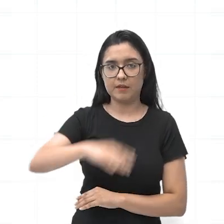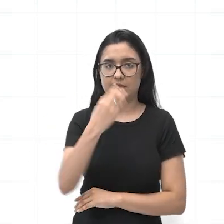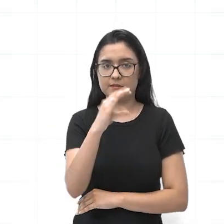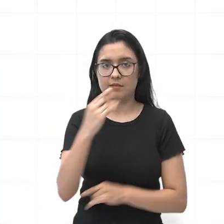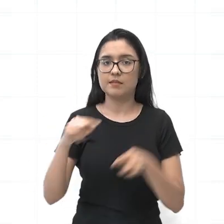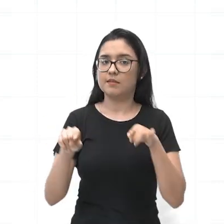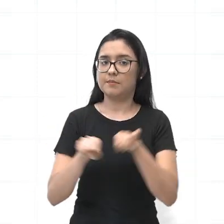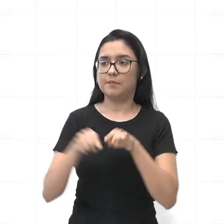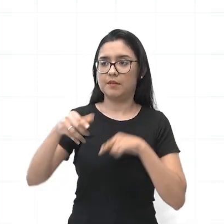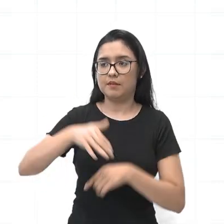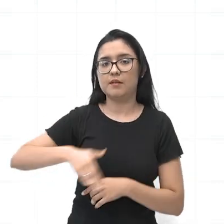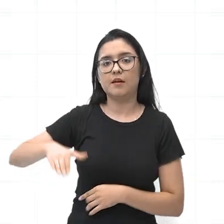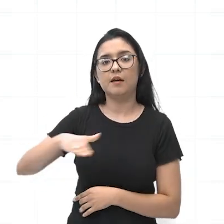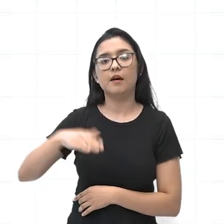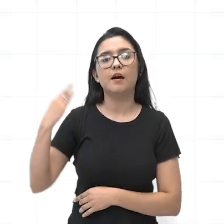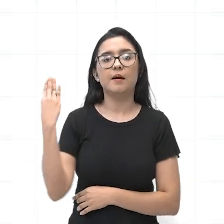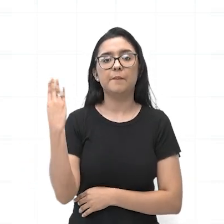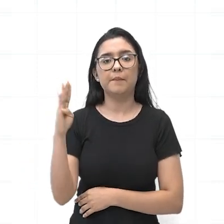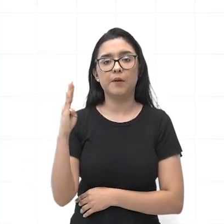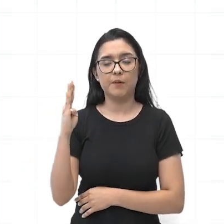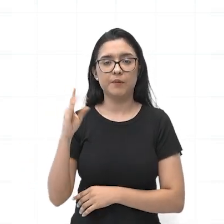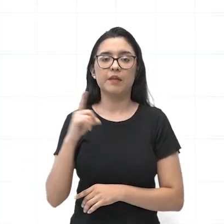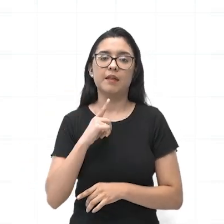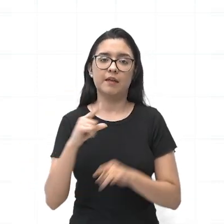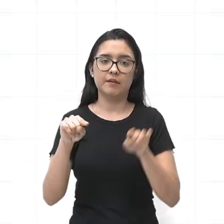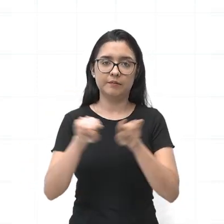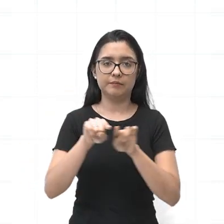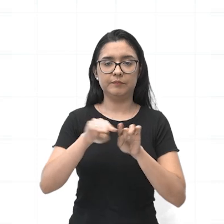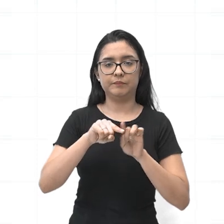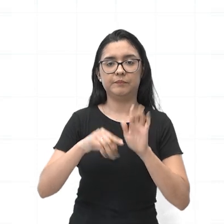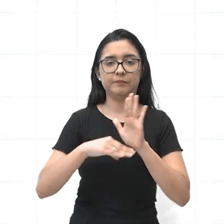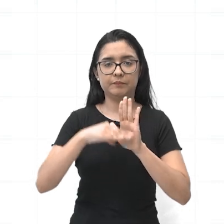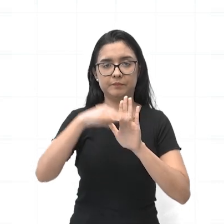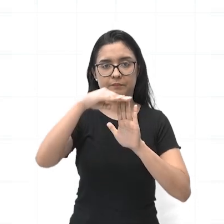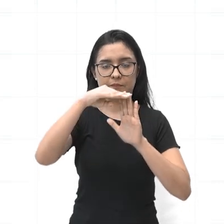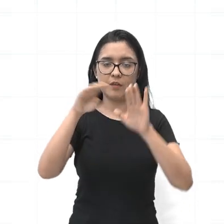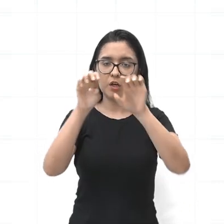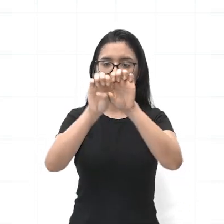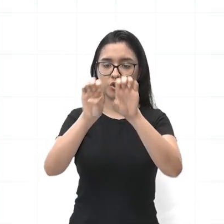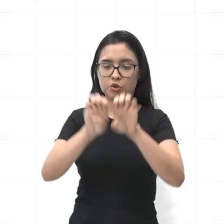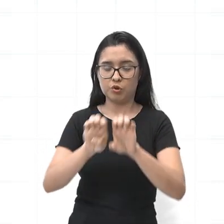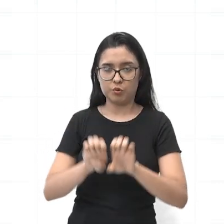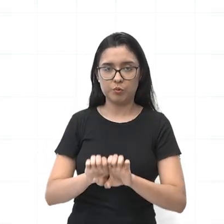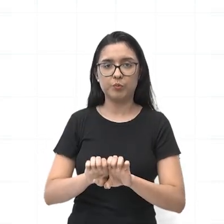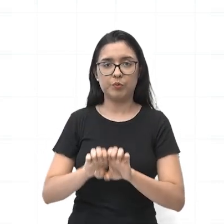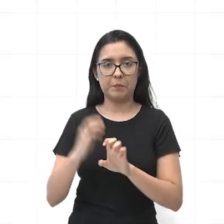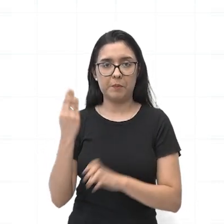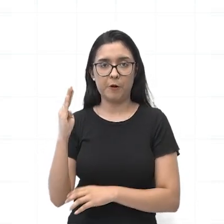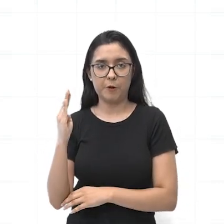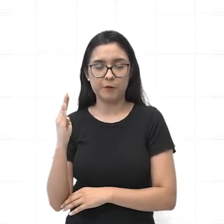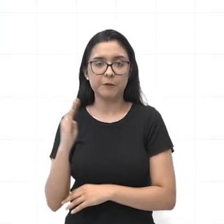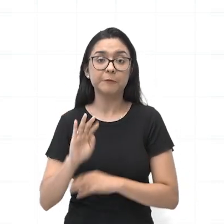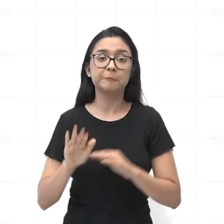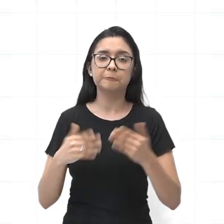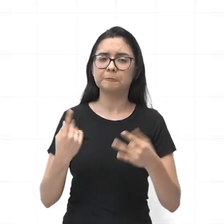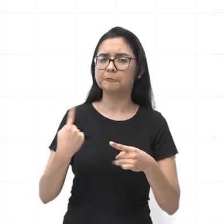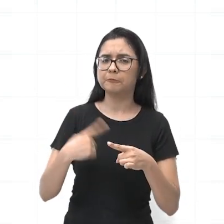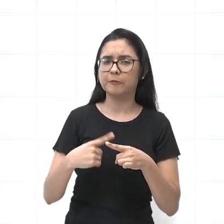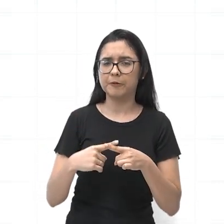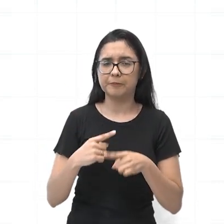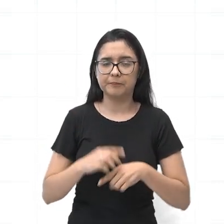na biologia, são a forma hierárquica das estruturas biológicas. Por